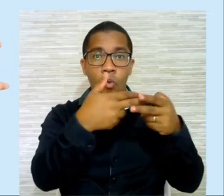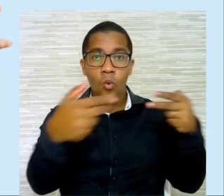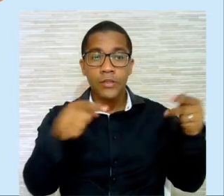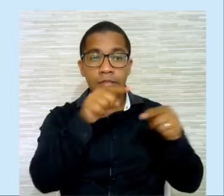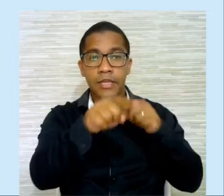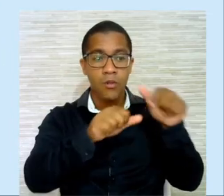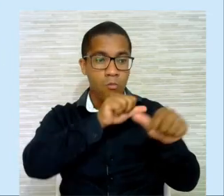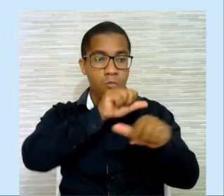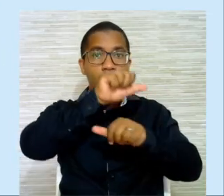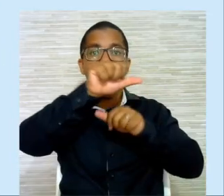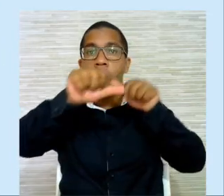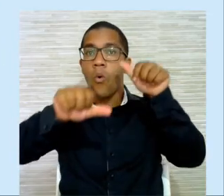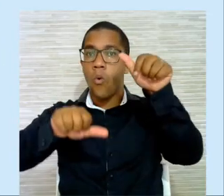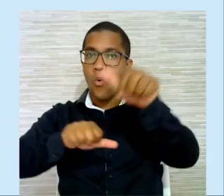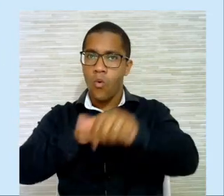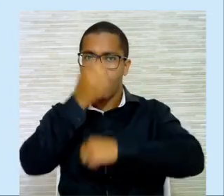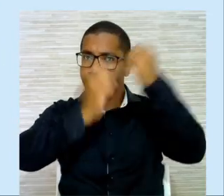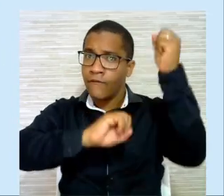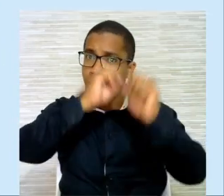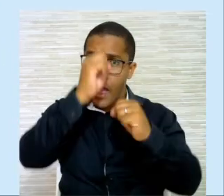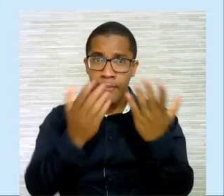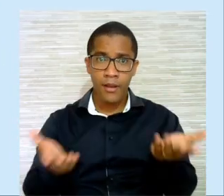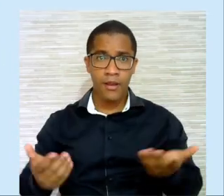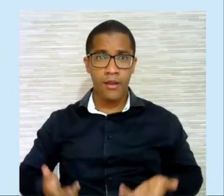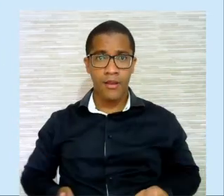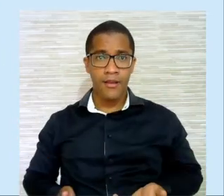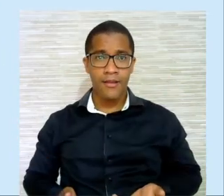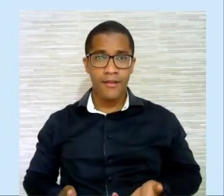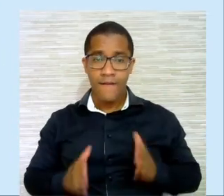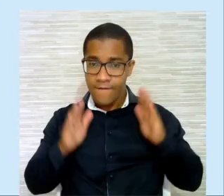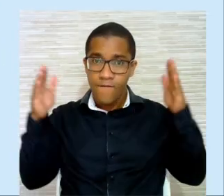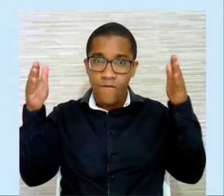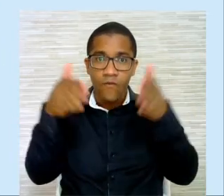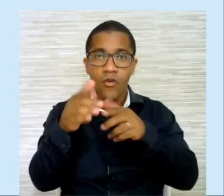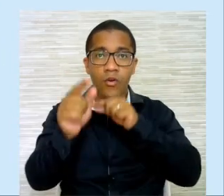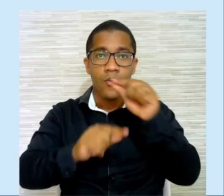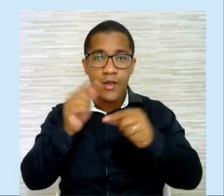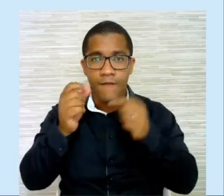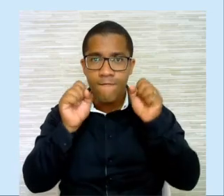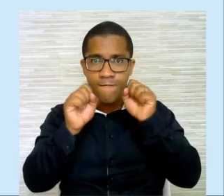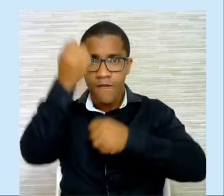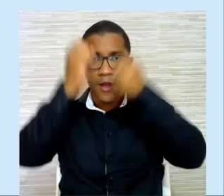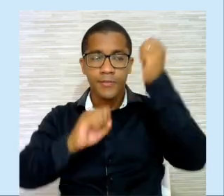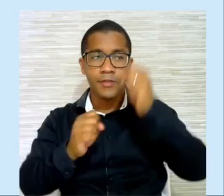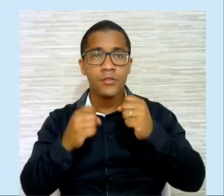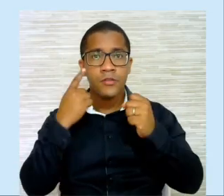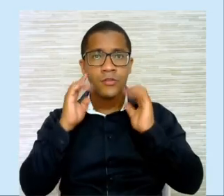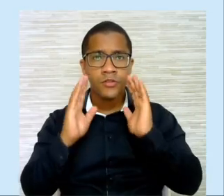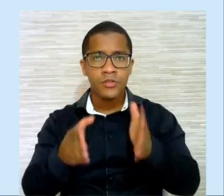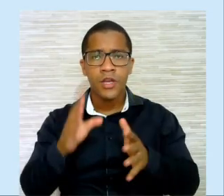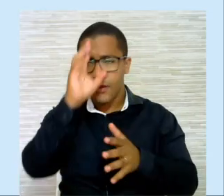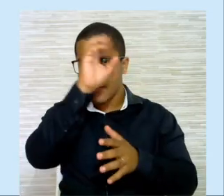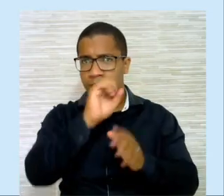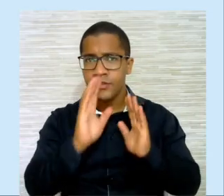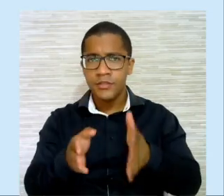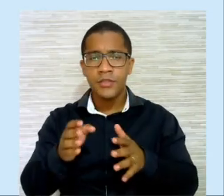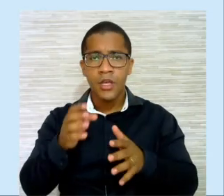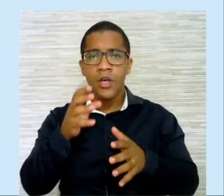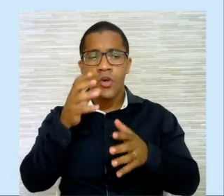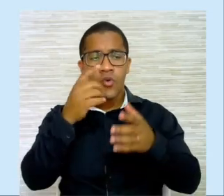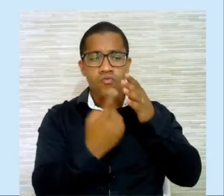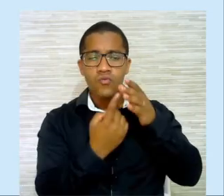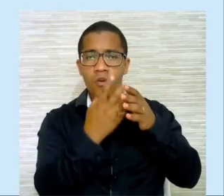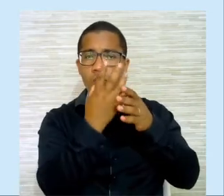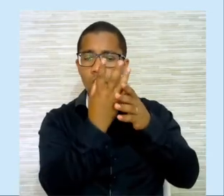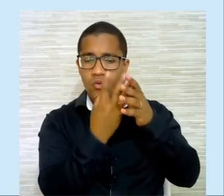se transformando numa questão mais industrializada, né? Voltados para o setor industrial. Como a gente viu aí o suco de uva, como a